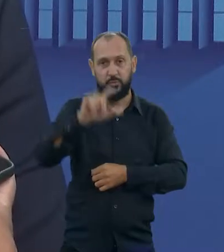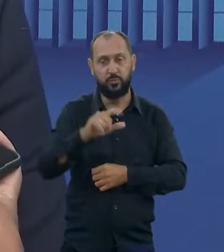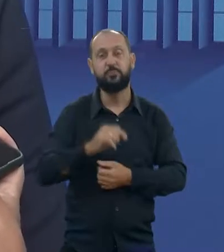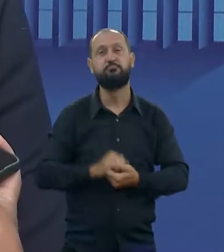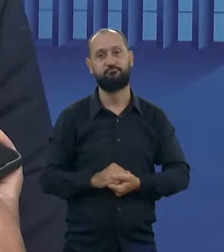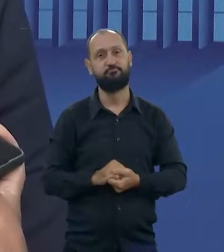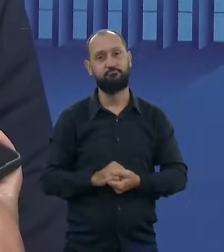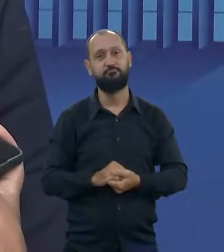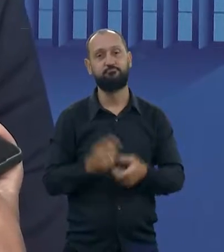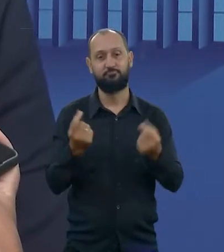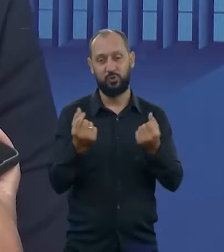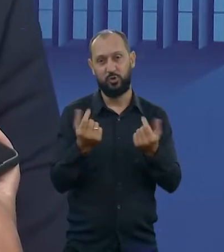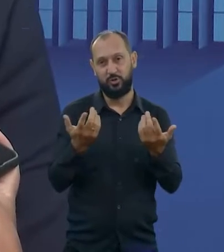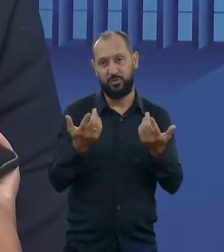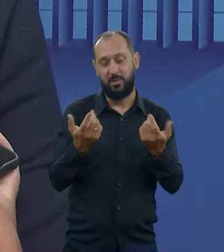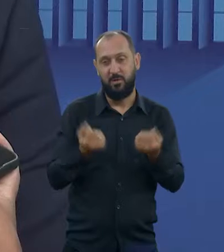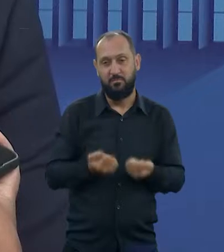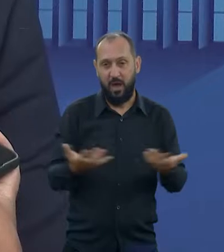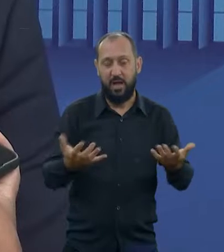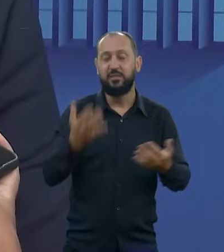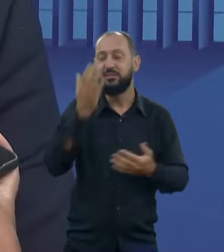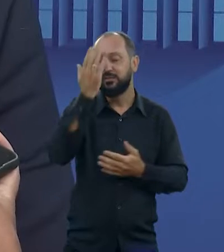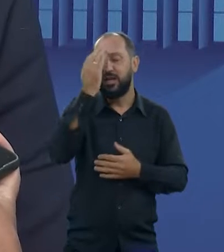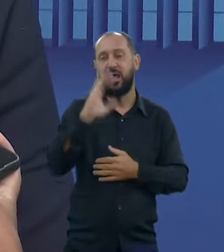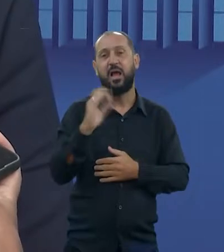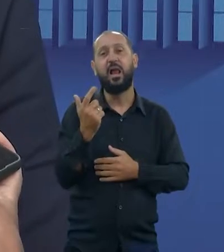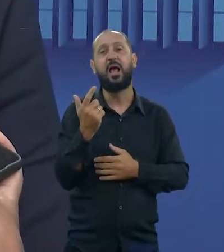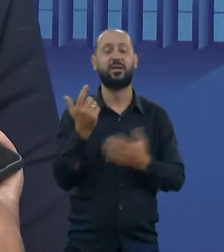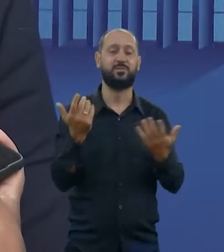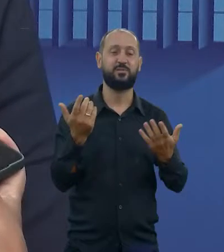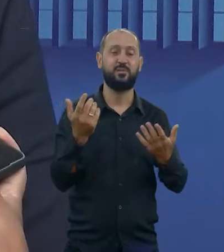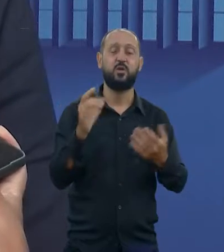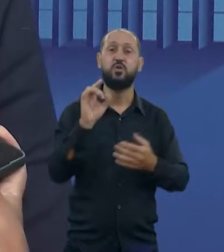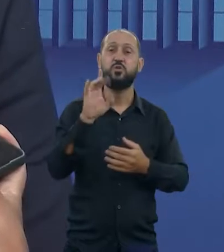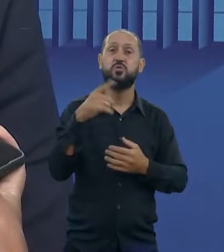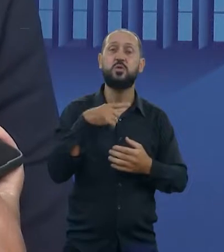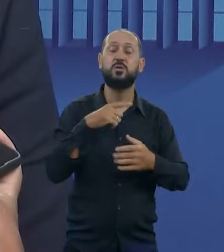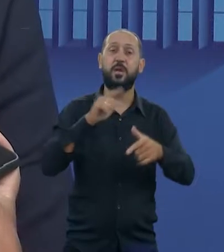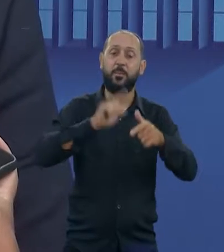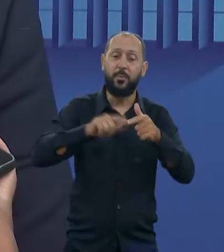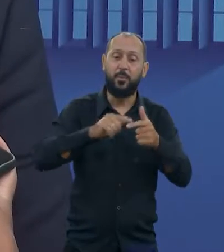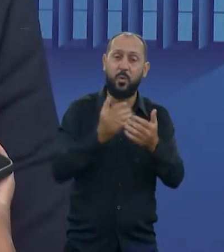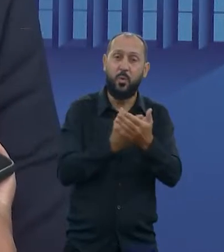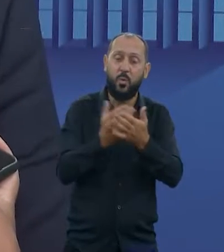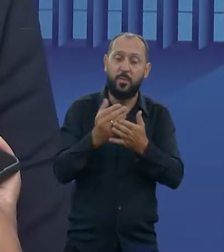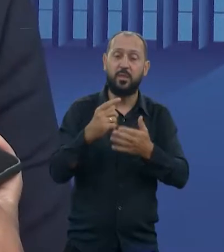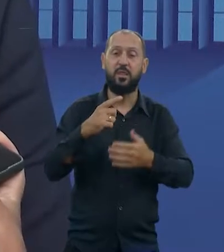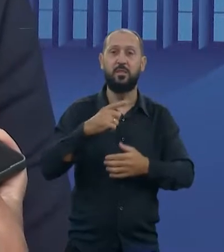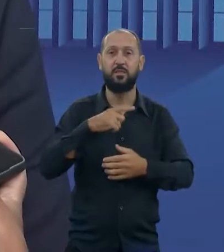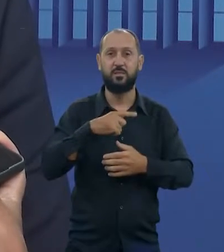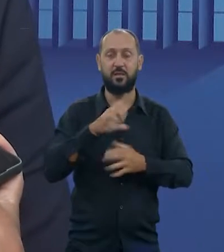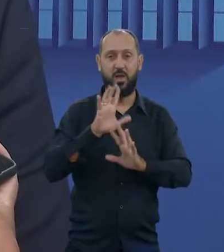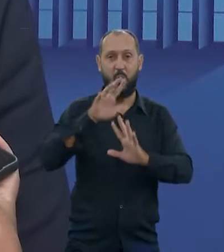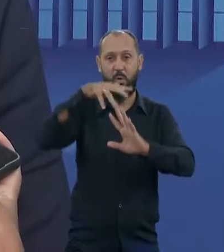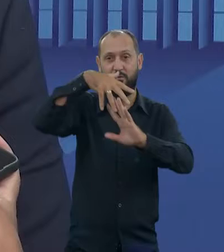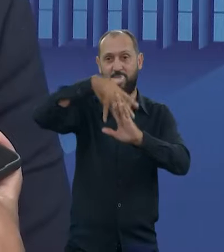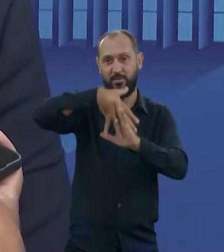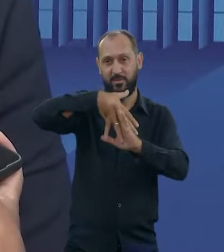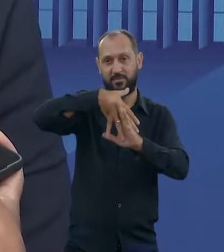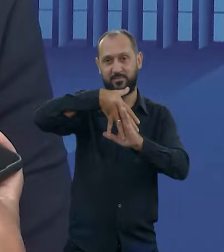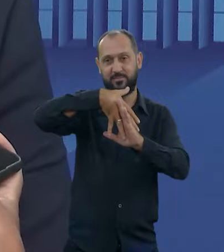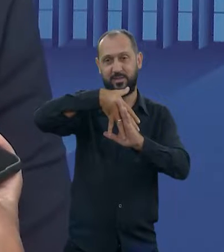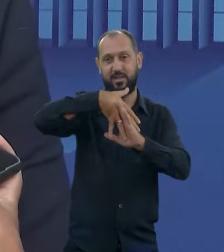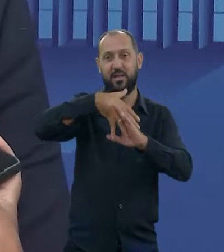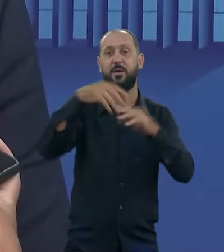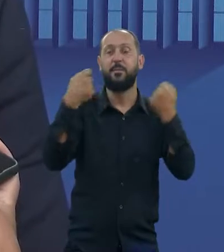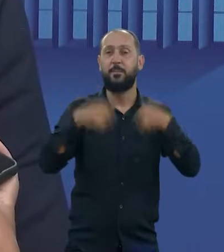de Mato Grosso do Sul. Então, evidentemente que isso, só essa própria natureza da existência da